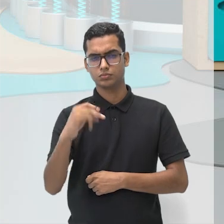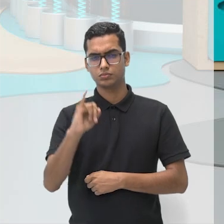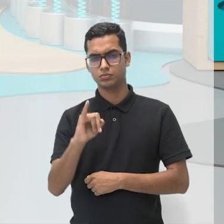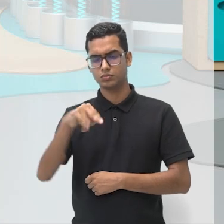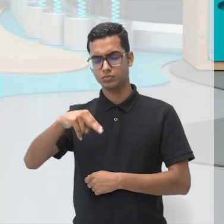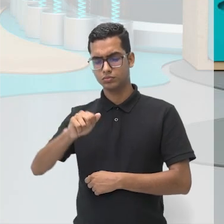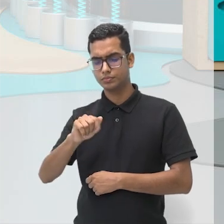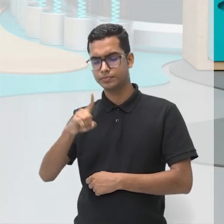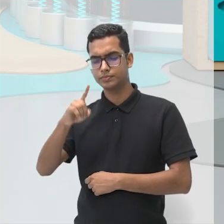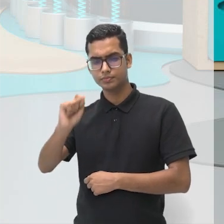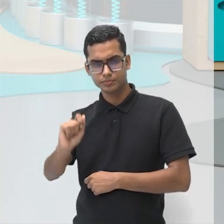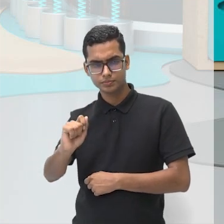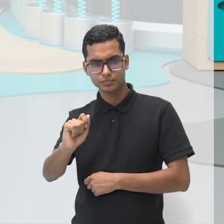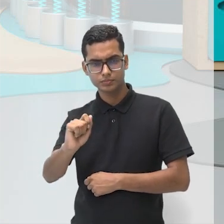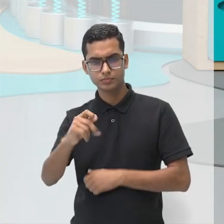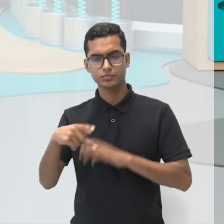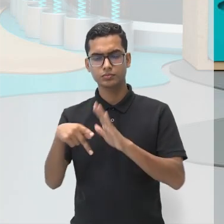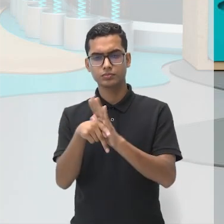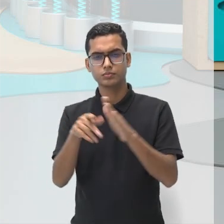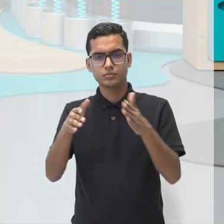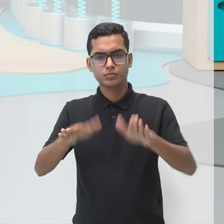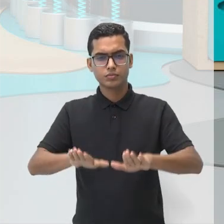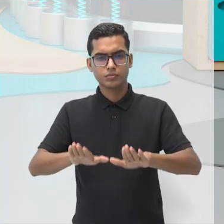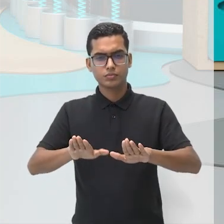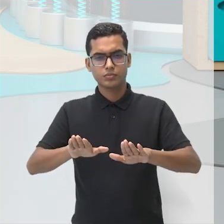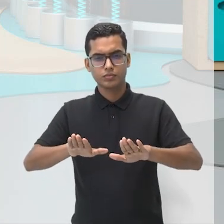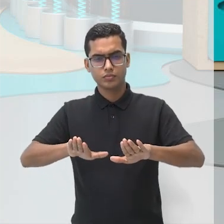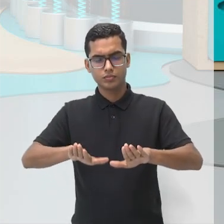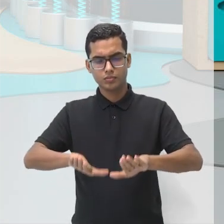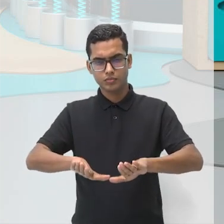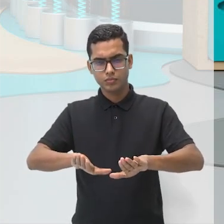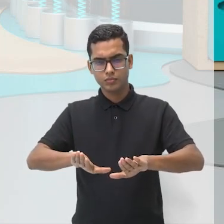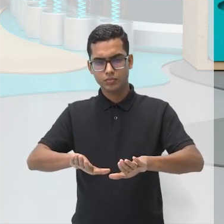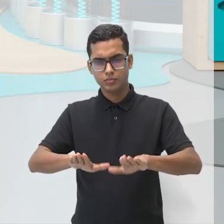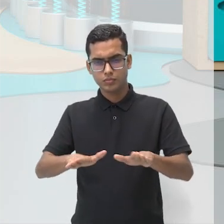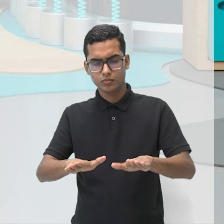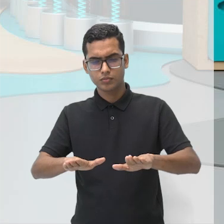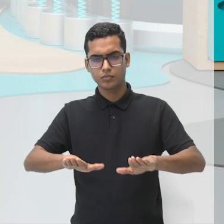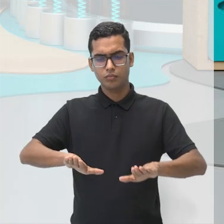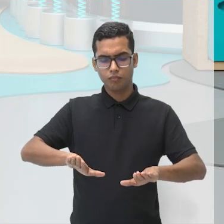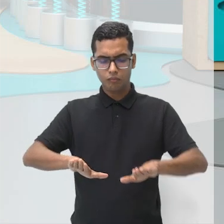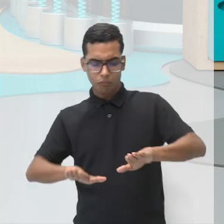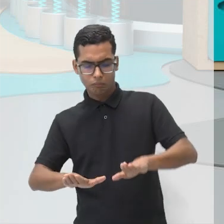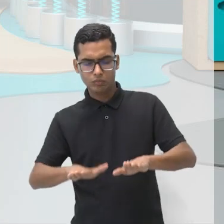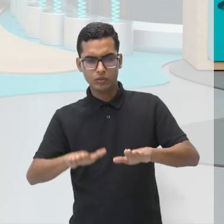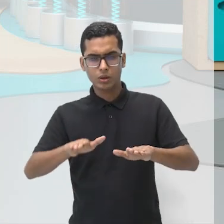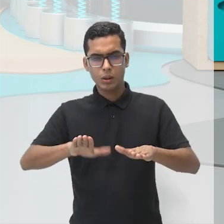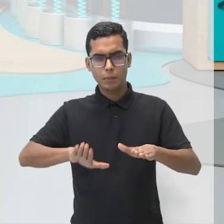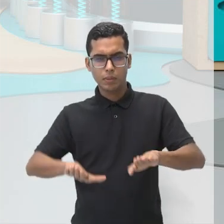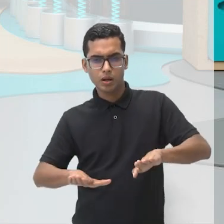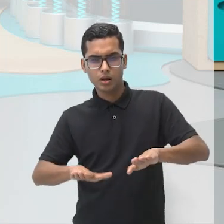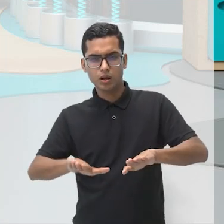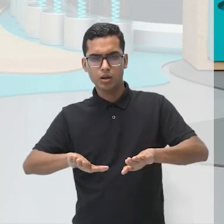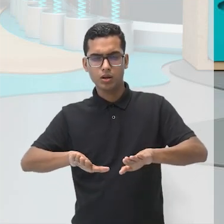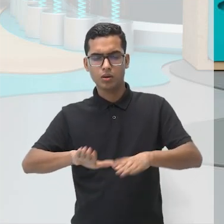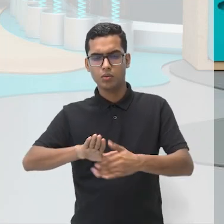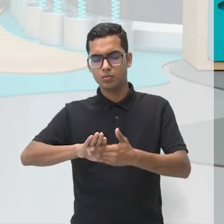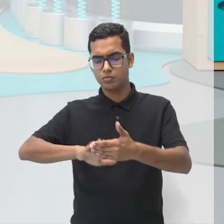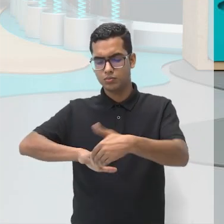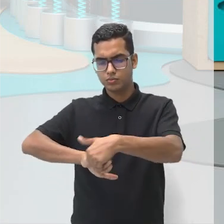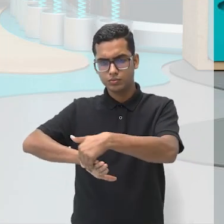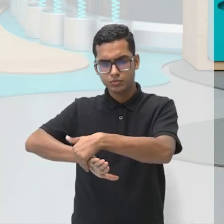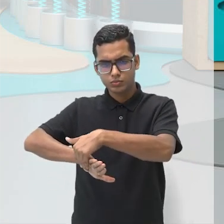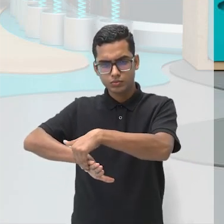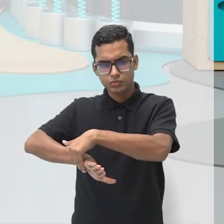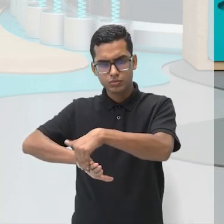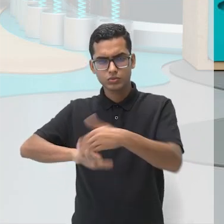pé toca o chão com a face externa do calcanhar e aí o peso ele é jogado para a banda externa do pé, você vai ter a